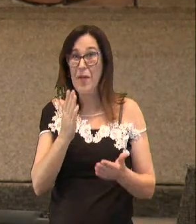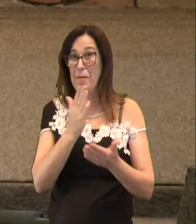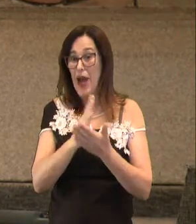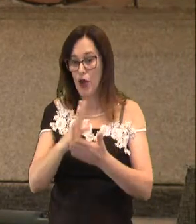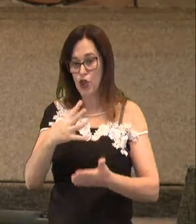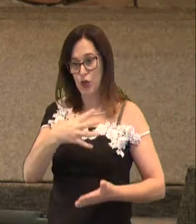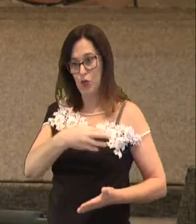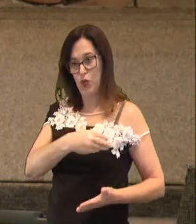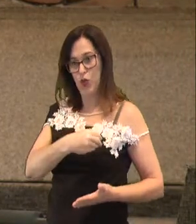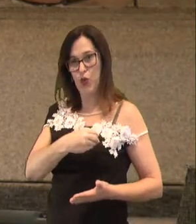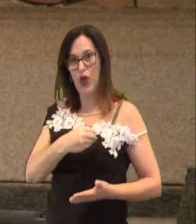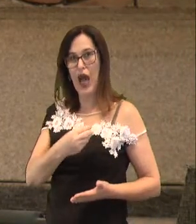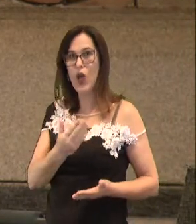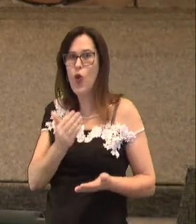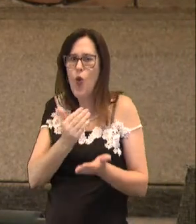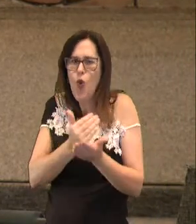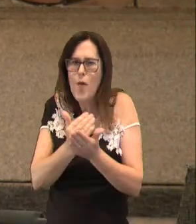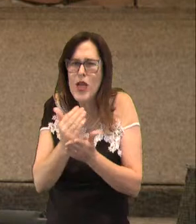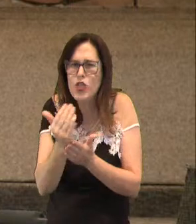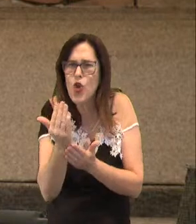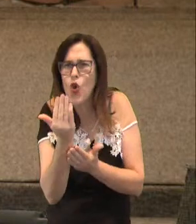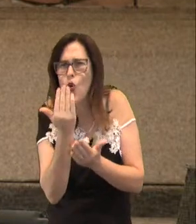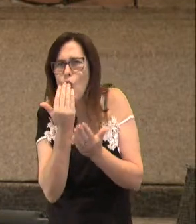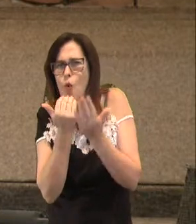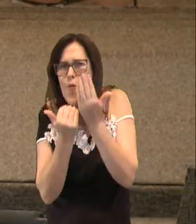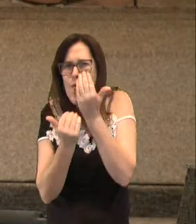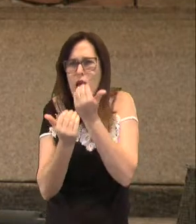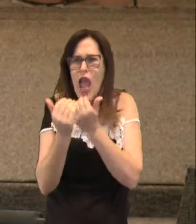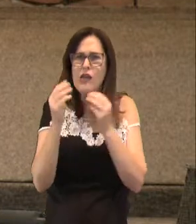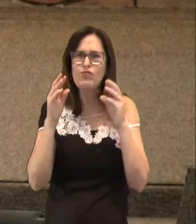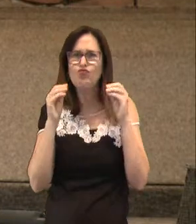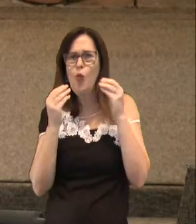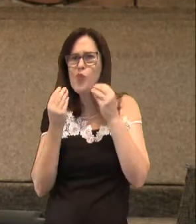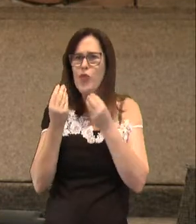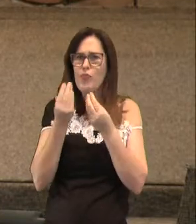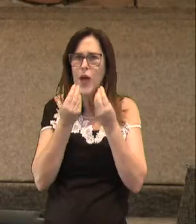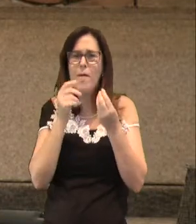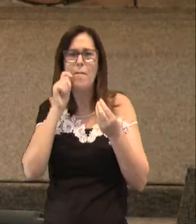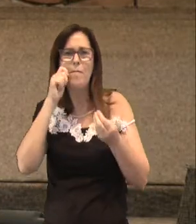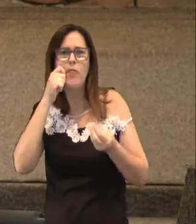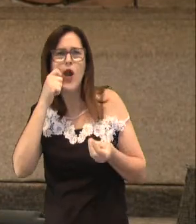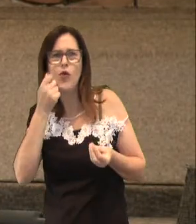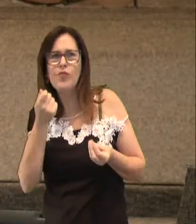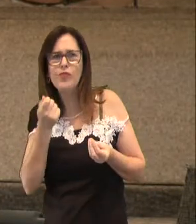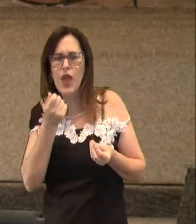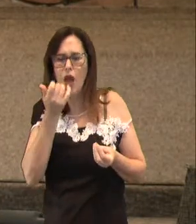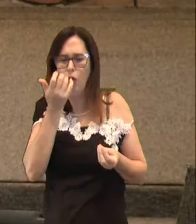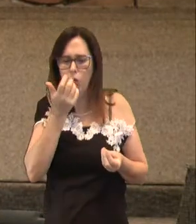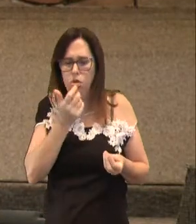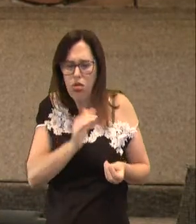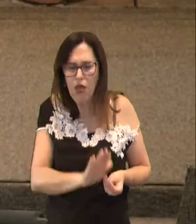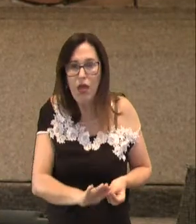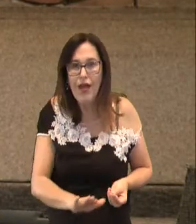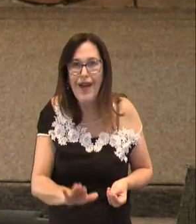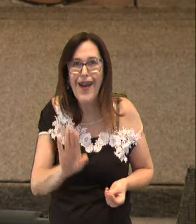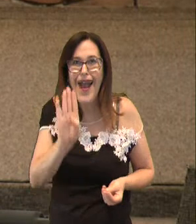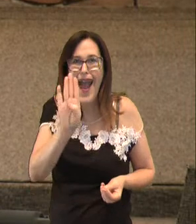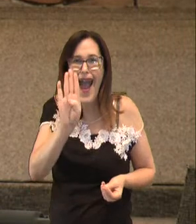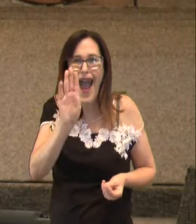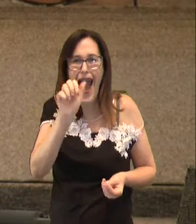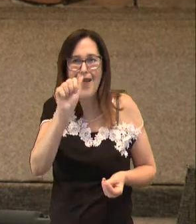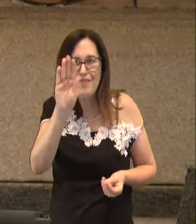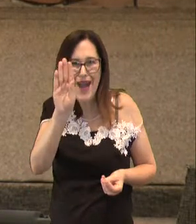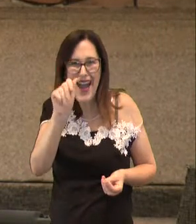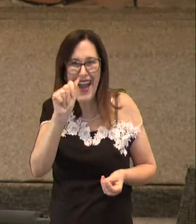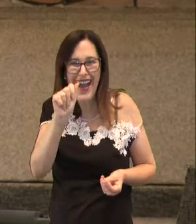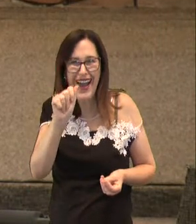de deixar de tomar leite e começou agora a mastigar o pão. Uma criança ainda muito pequena. Abba se